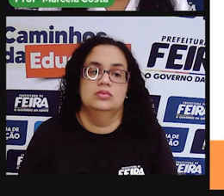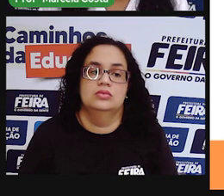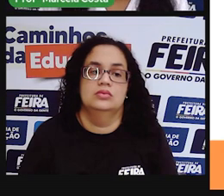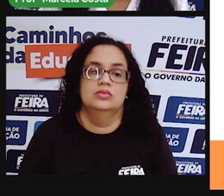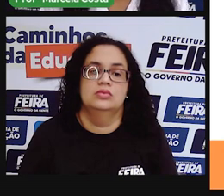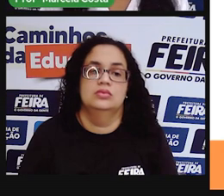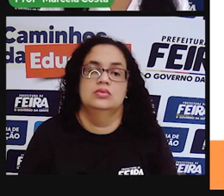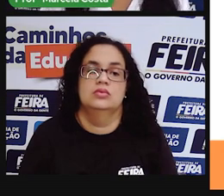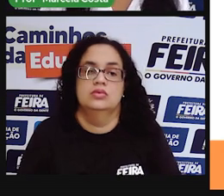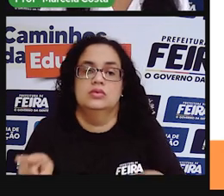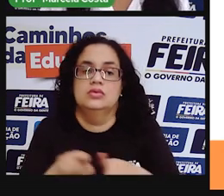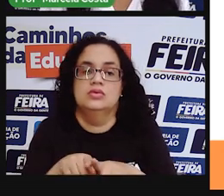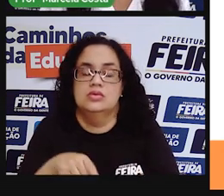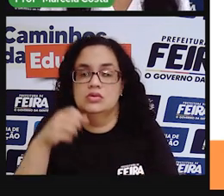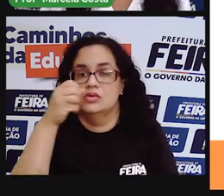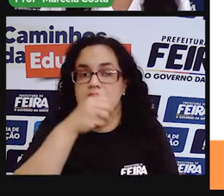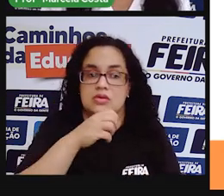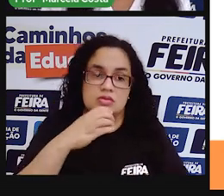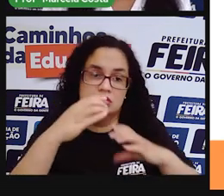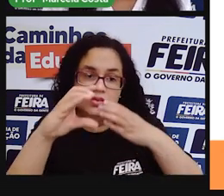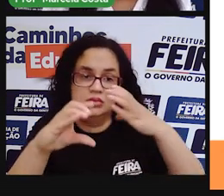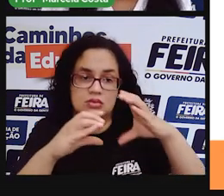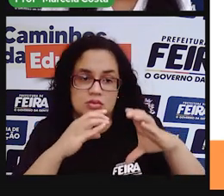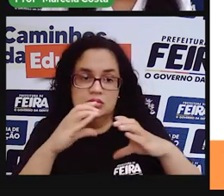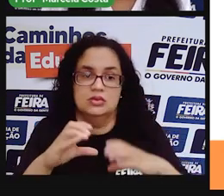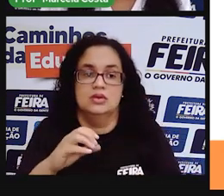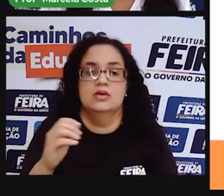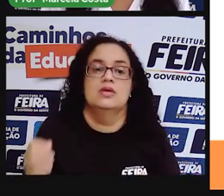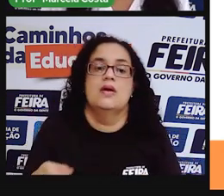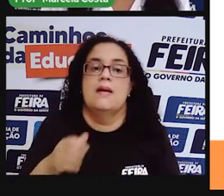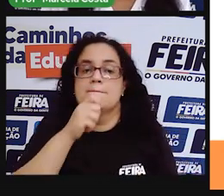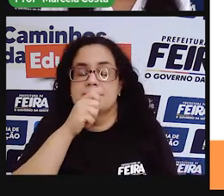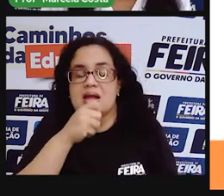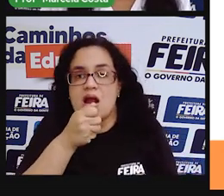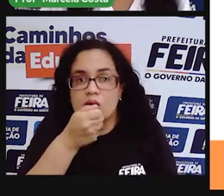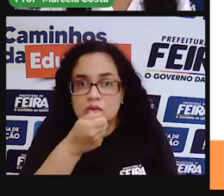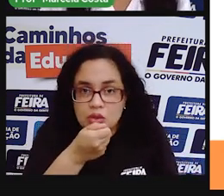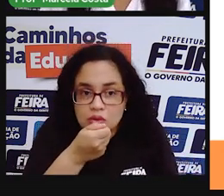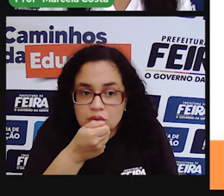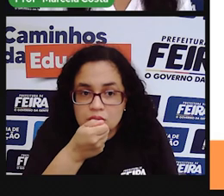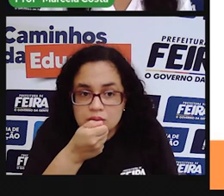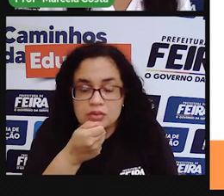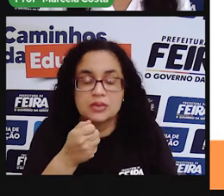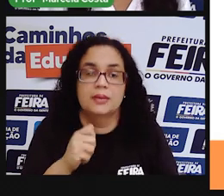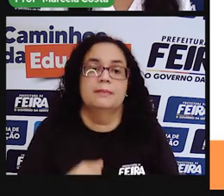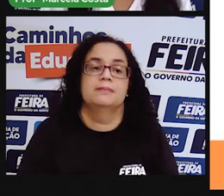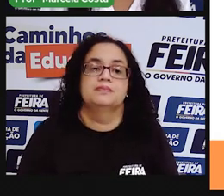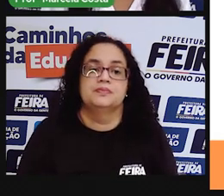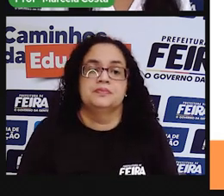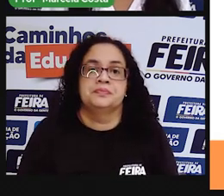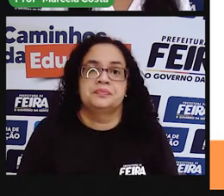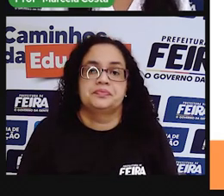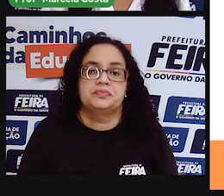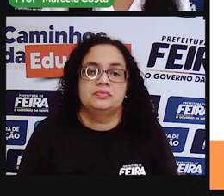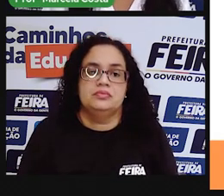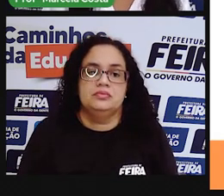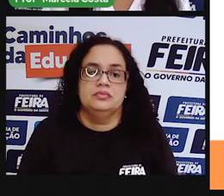uma gravação no celular, para enviar uma mensagem de áudio no WhatsApp.